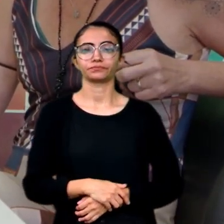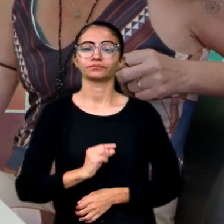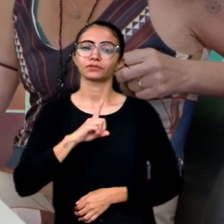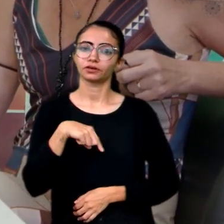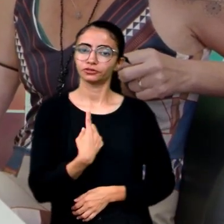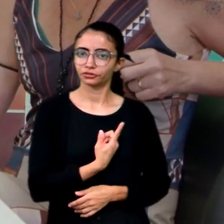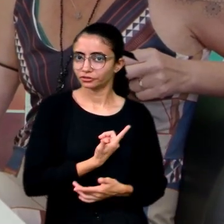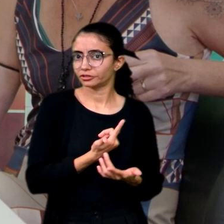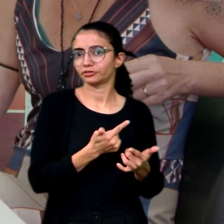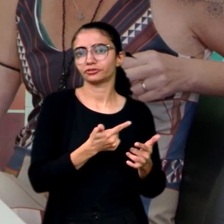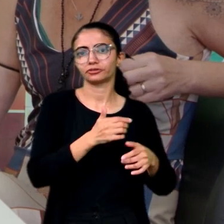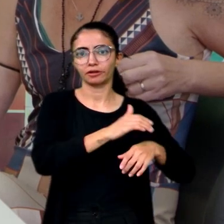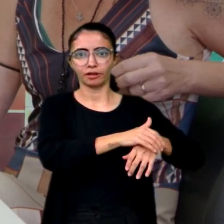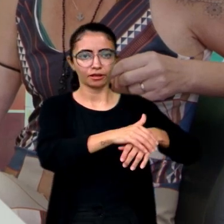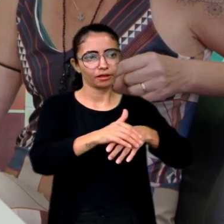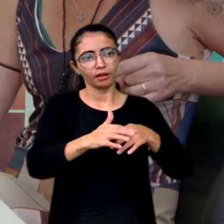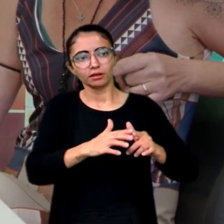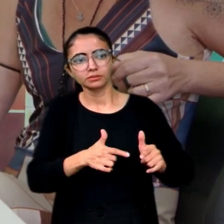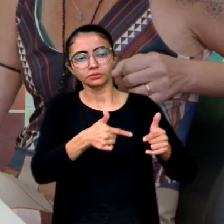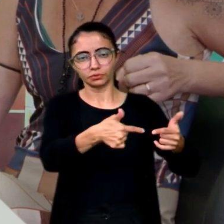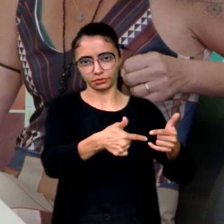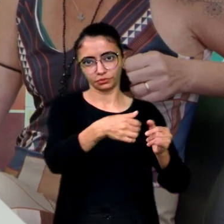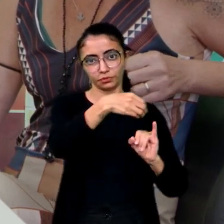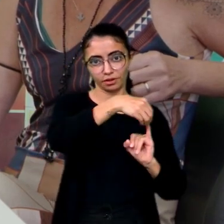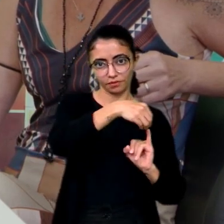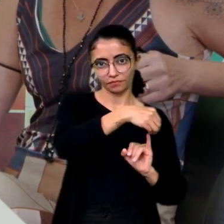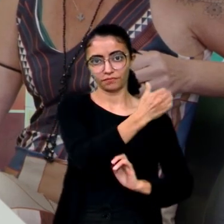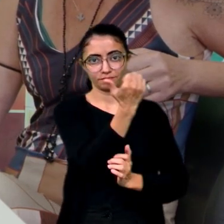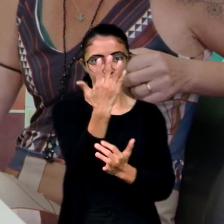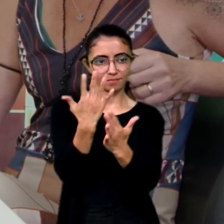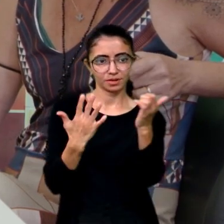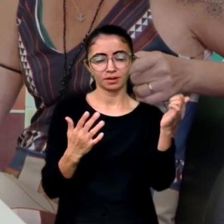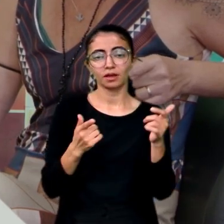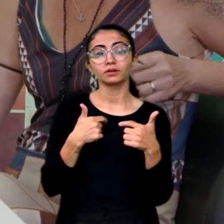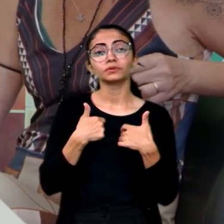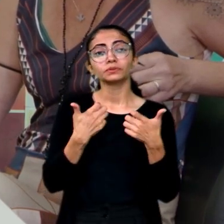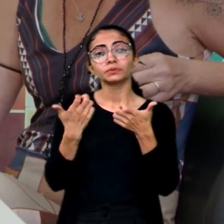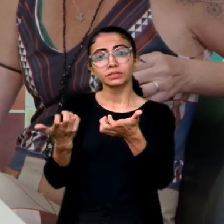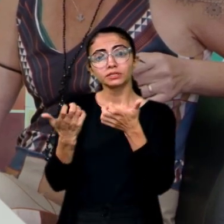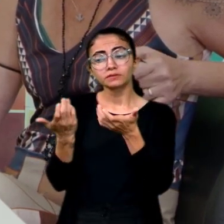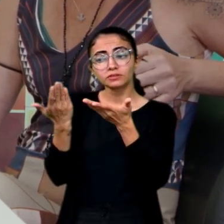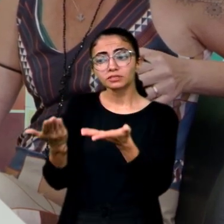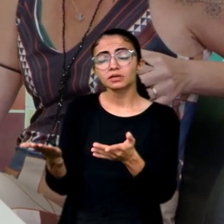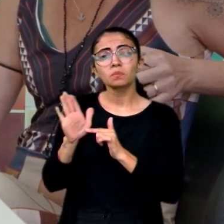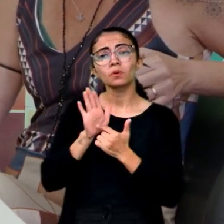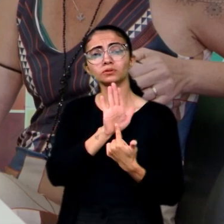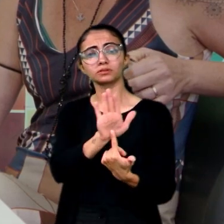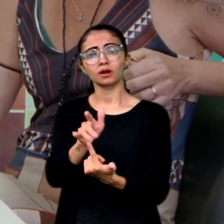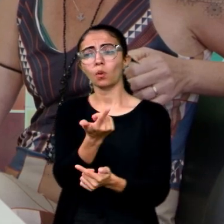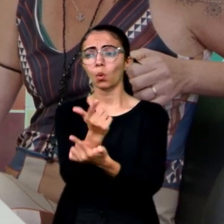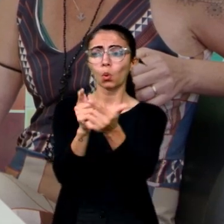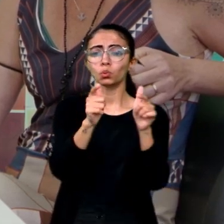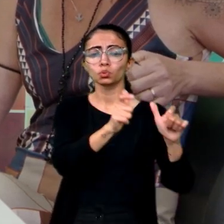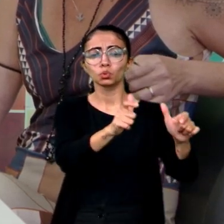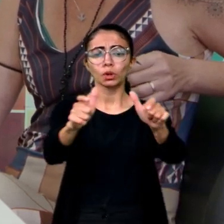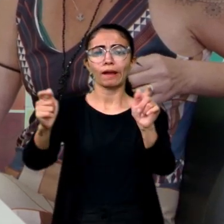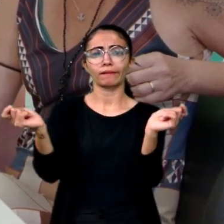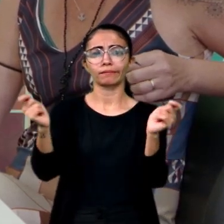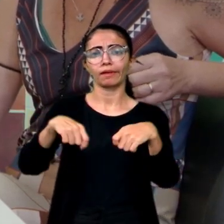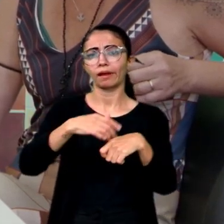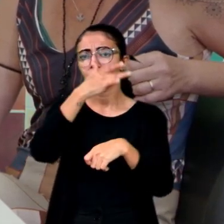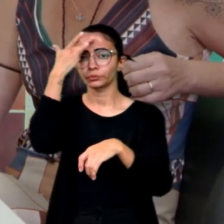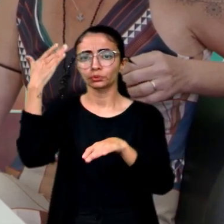próprias ações do IF Ambiental. Mas eu queria também que você pudesse deixar indicado alguns outros lugares que as pessoas possam ter mais informações,